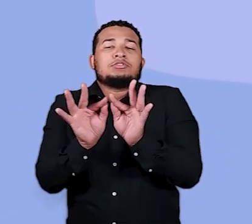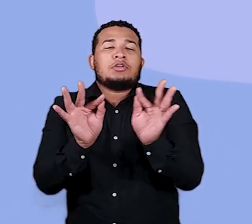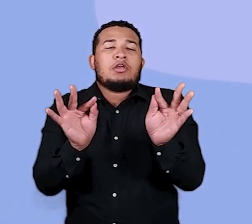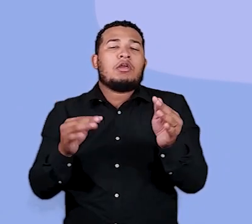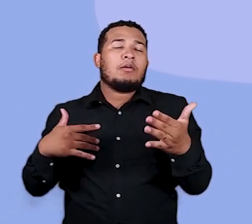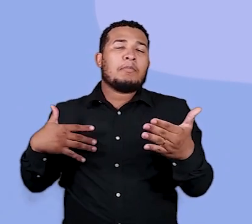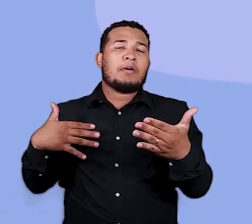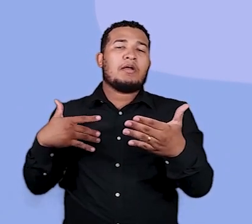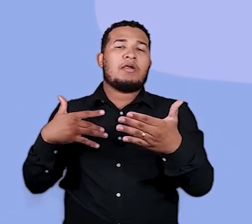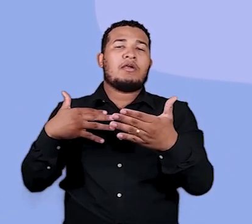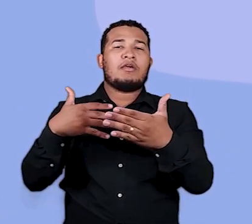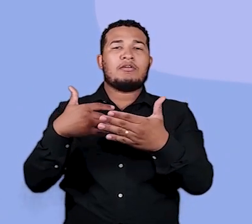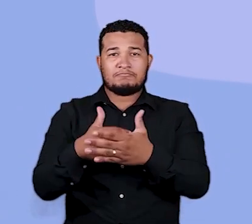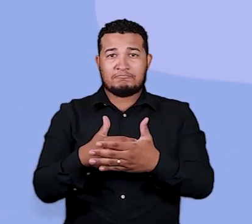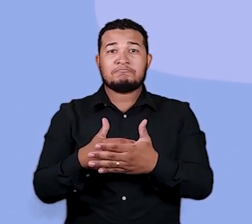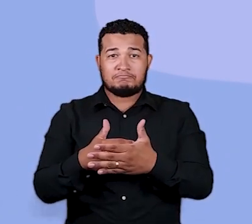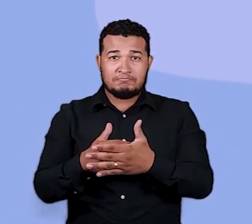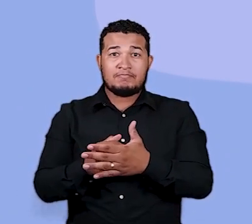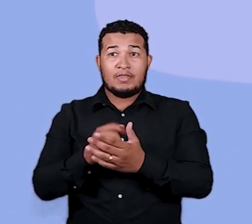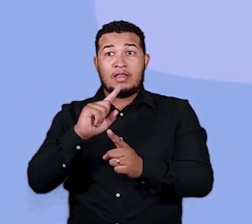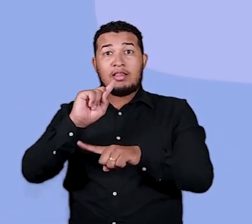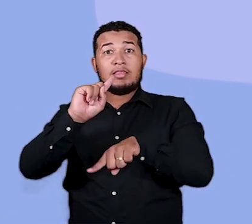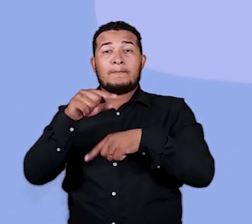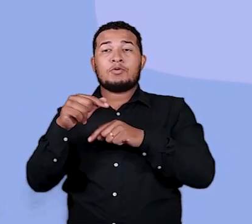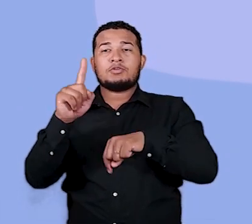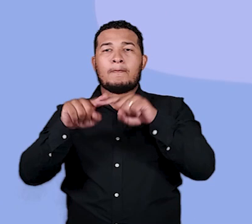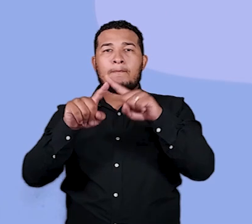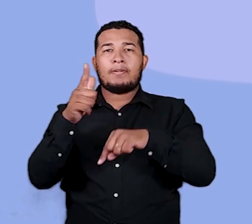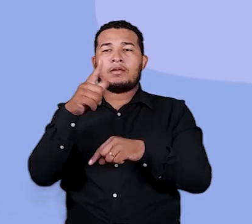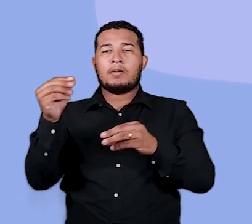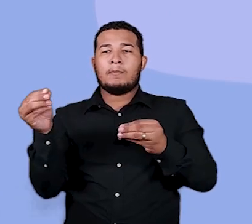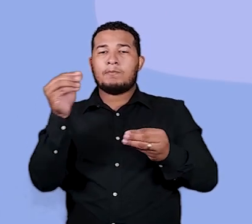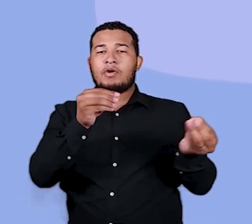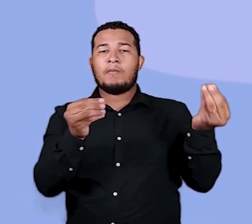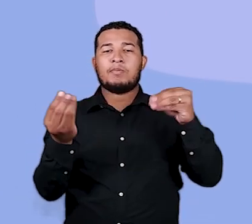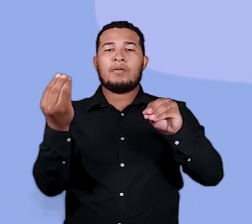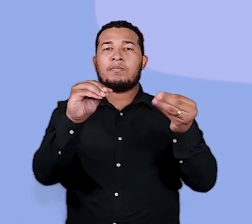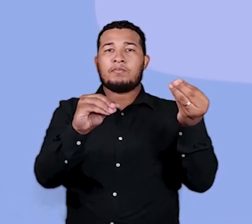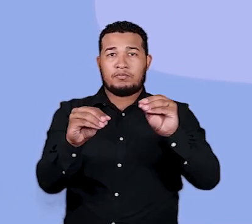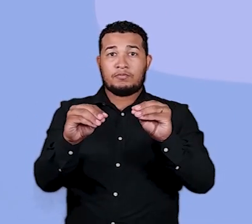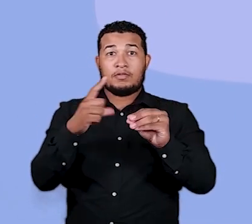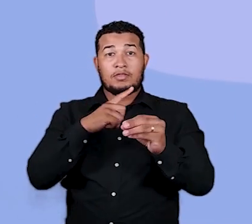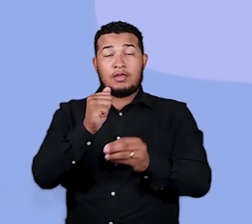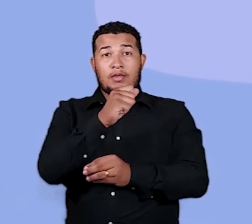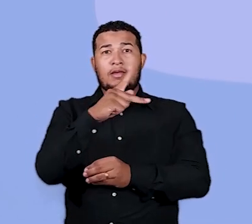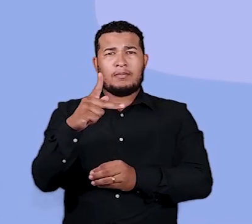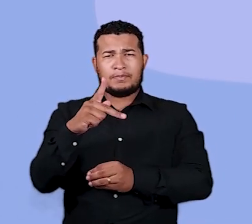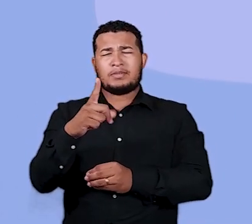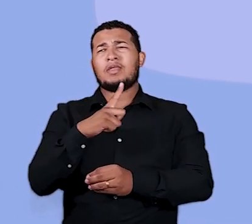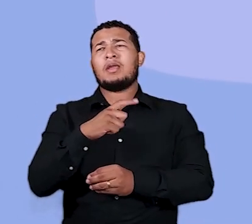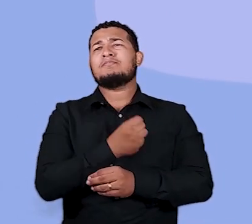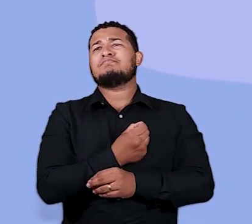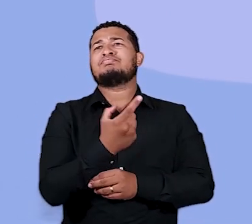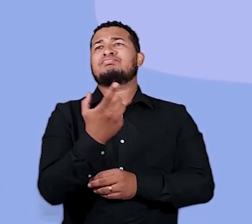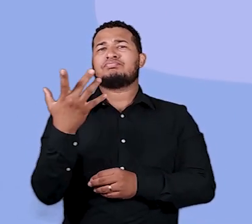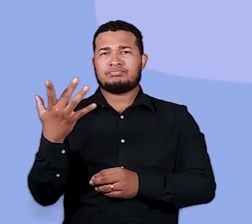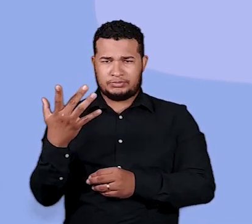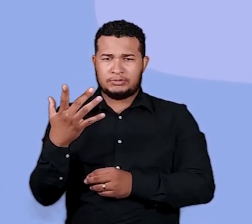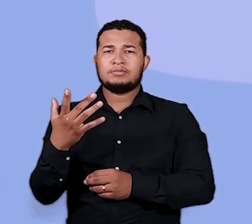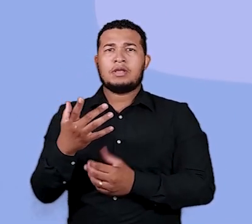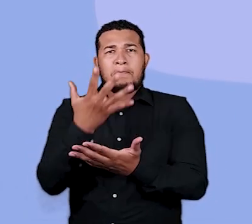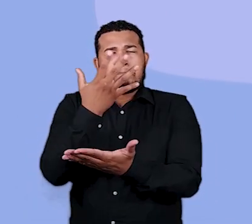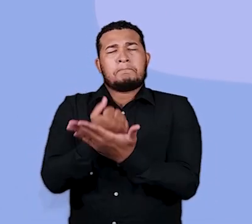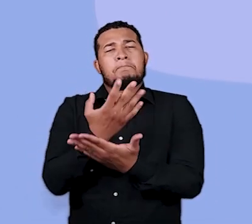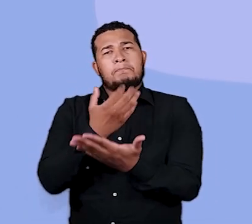mais simples para o mais complexo, e depois colocando outras peças. E aí vai uma dica aí para vocês no aplicativo, e tem vários